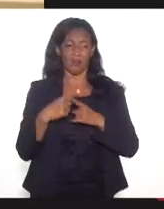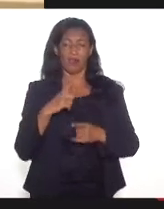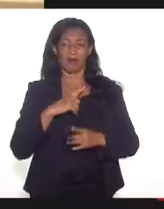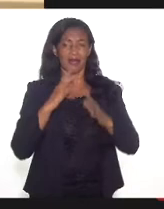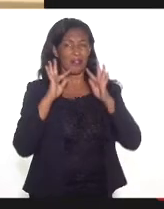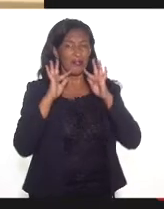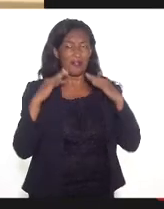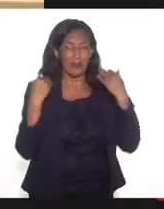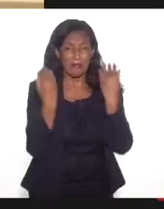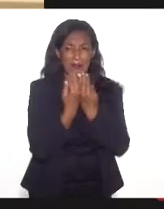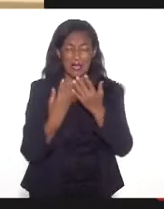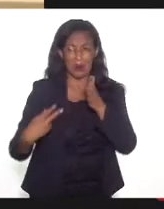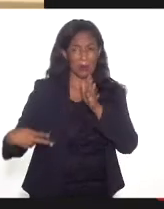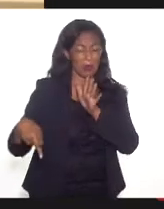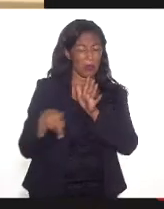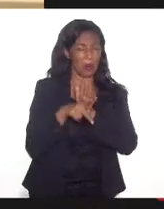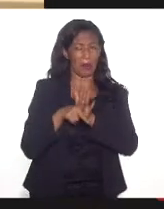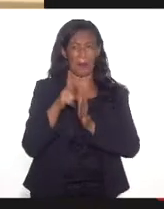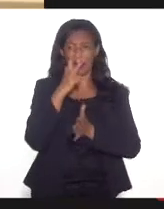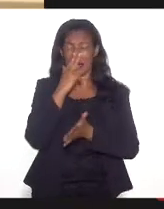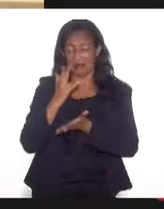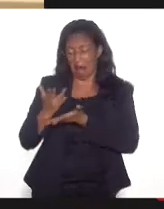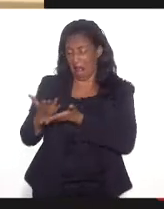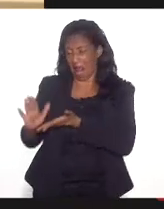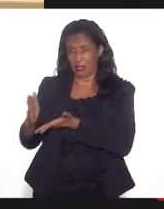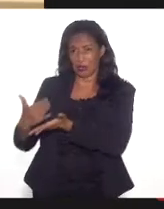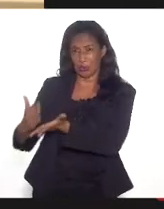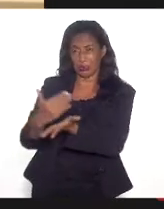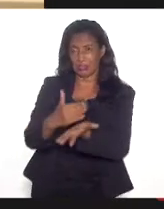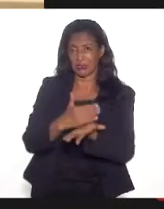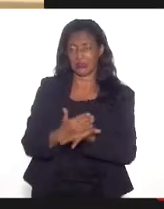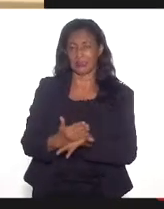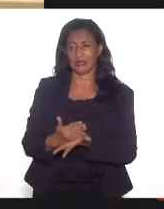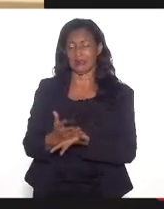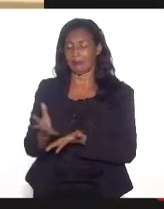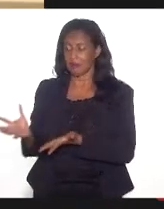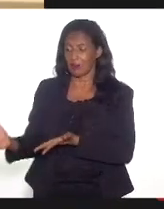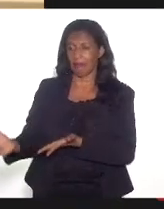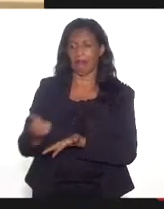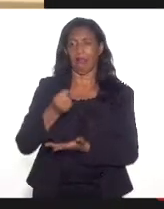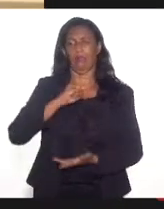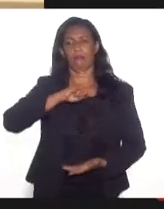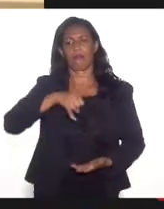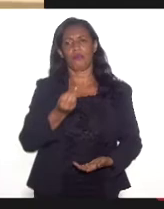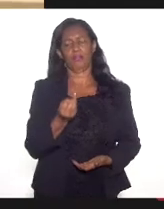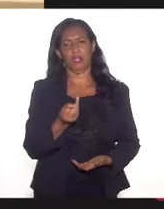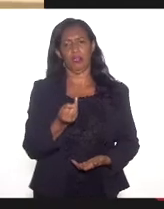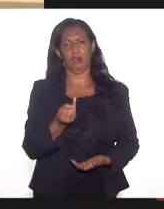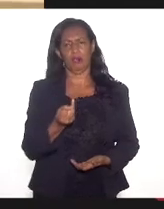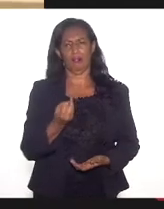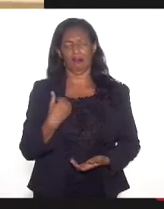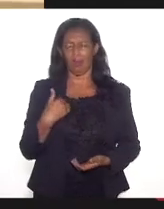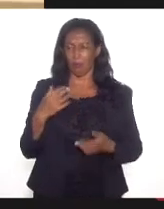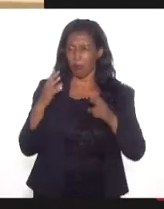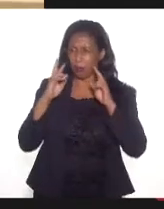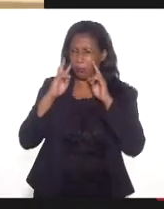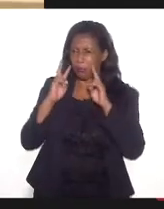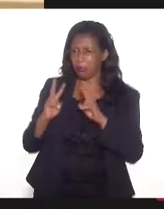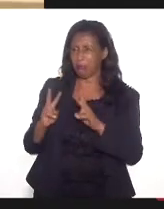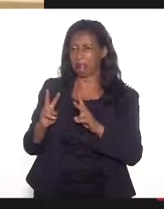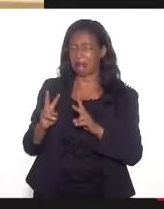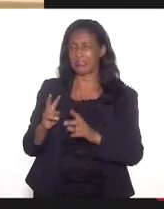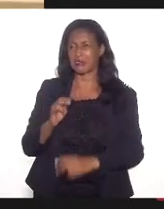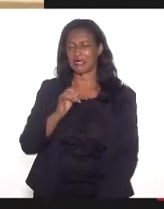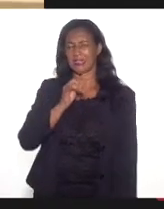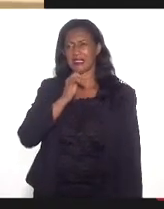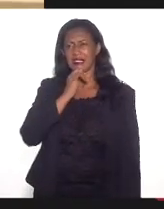que se alimentam de restos de lixo no lixão de Teresópolis. Então, é muito fragrante o quanto